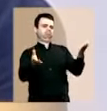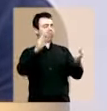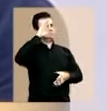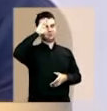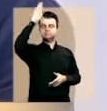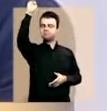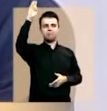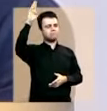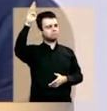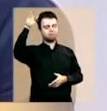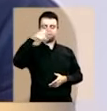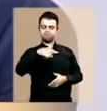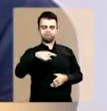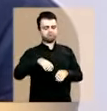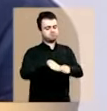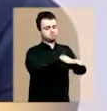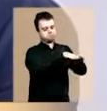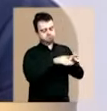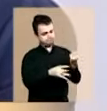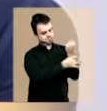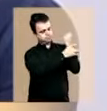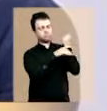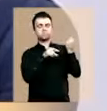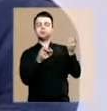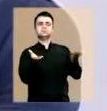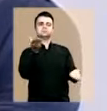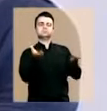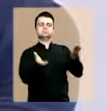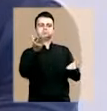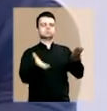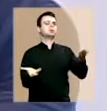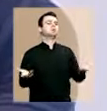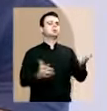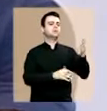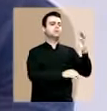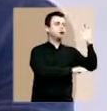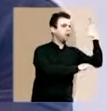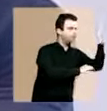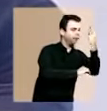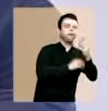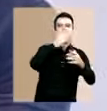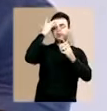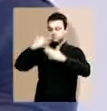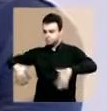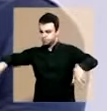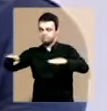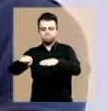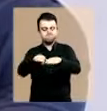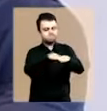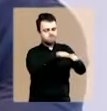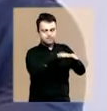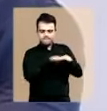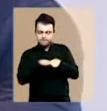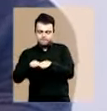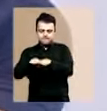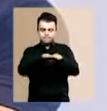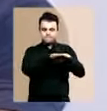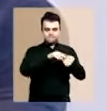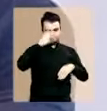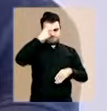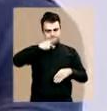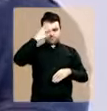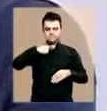é a palavra, acho que talvez traduza melhor que seria sustentabilidade. Equilíbrio das pessoas com a natureza, equilíbrio das pessoas